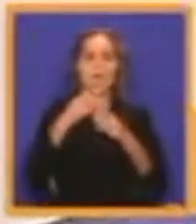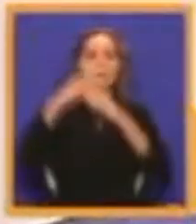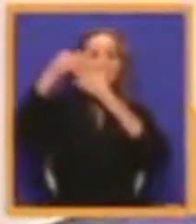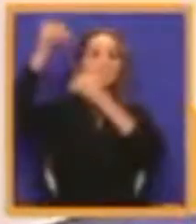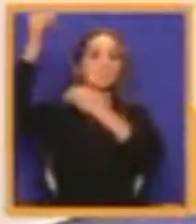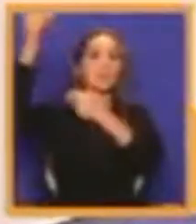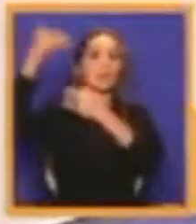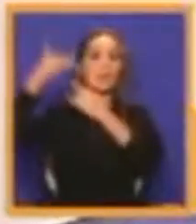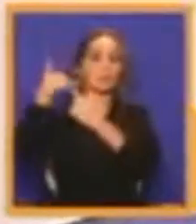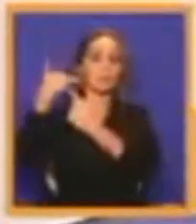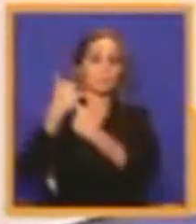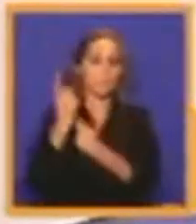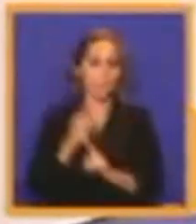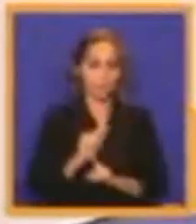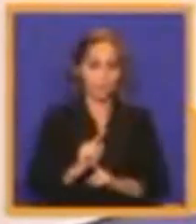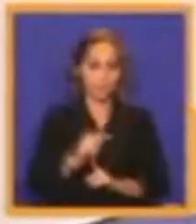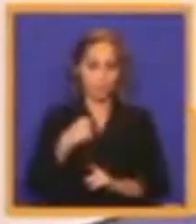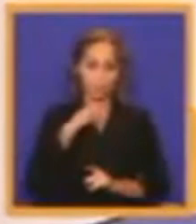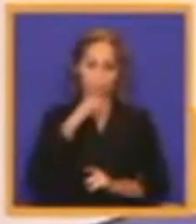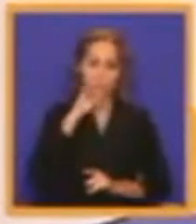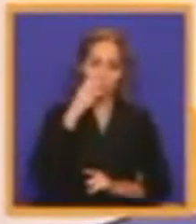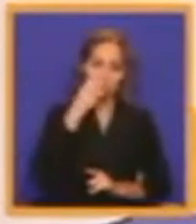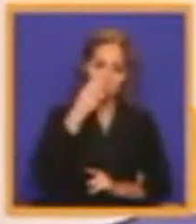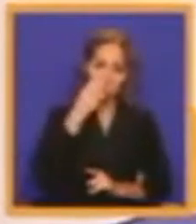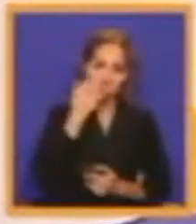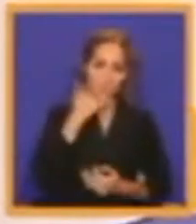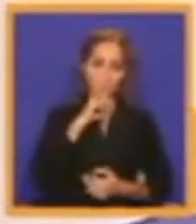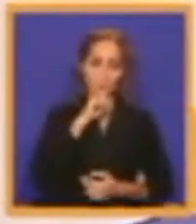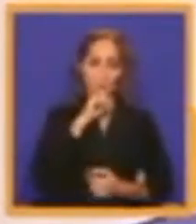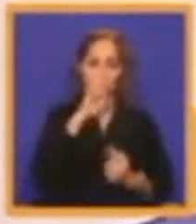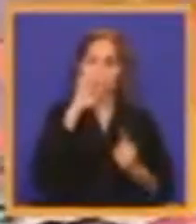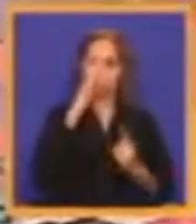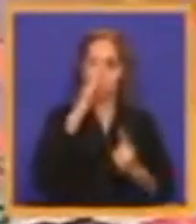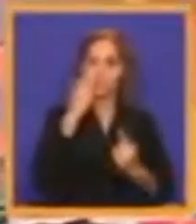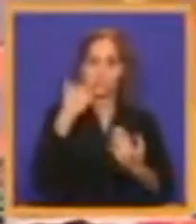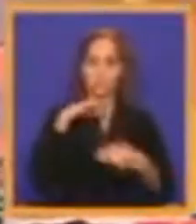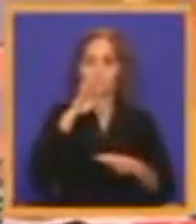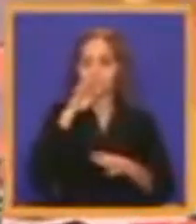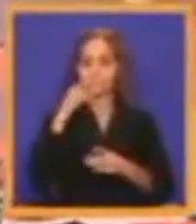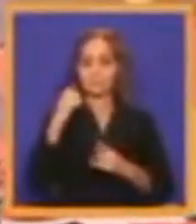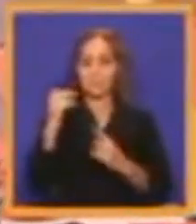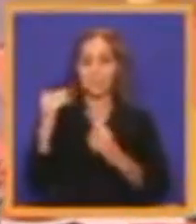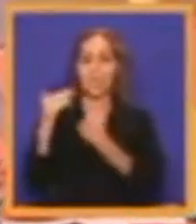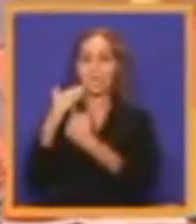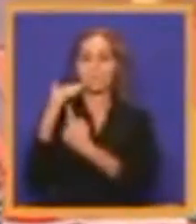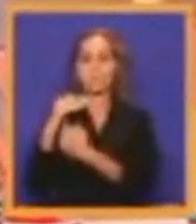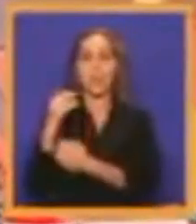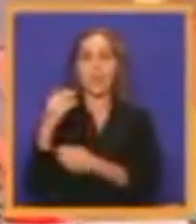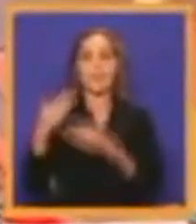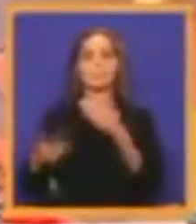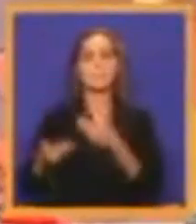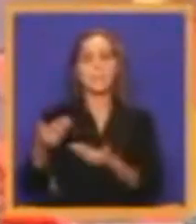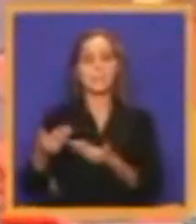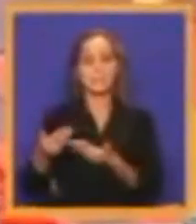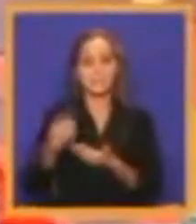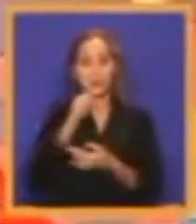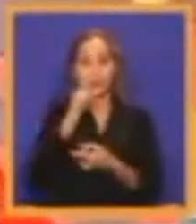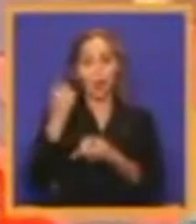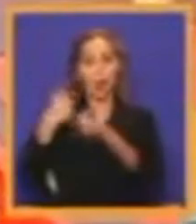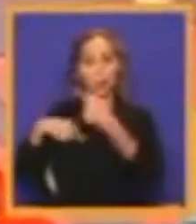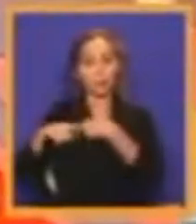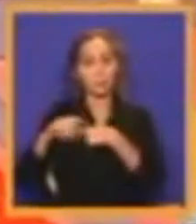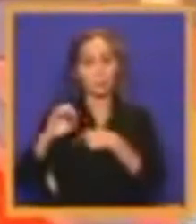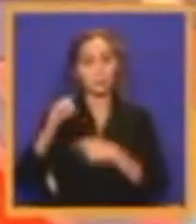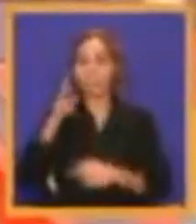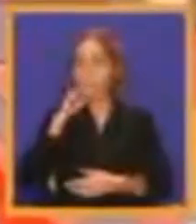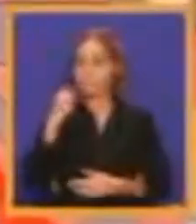pessoa pode, por exemplo, ser gêmeos, ou pode, por exemplo, ser gêmeos, mas ter, por exemplo, um ascendente de Balança, ou, pelo contrário, ser